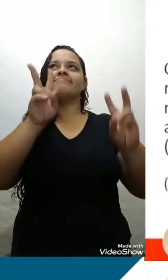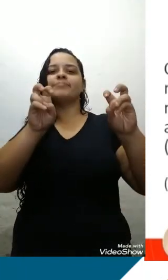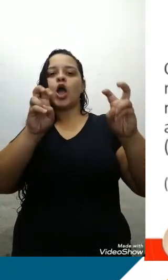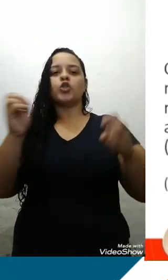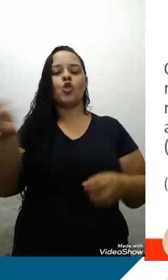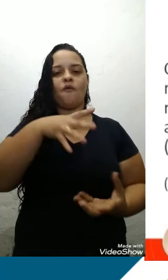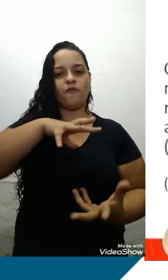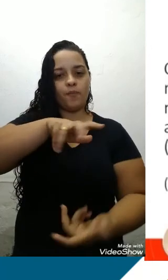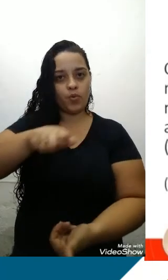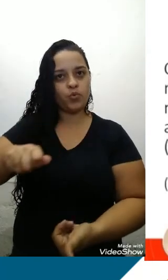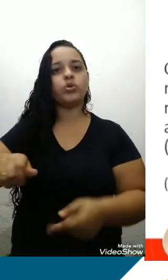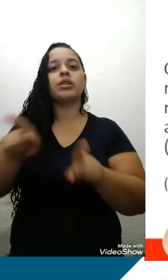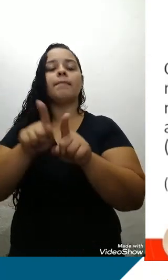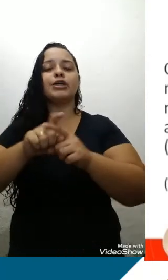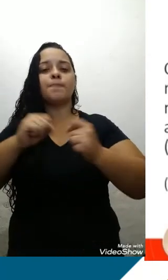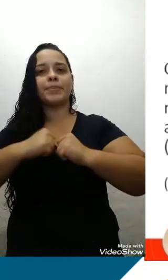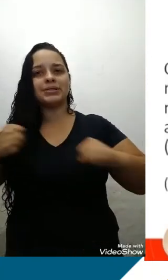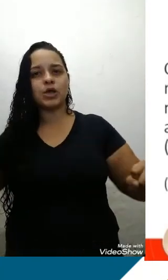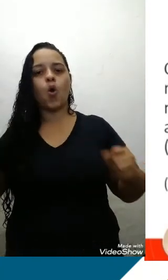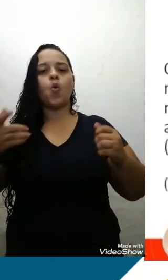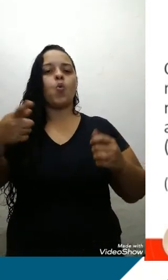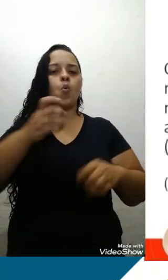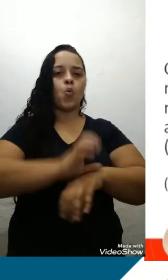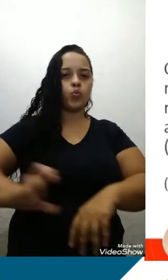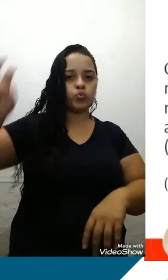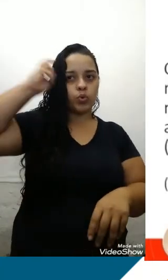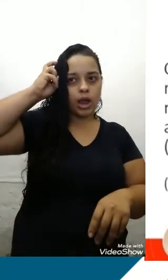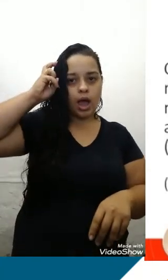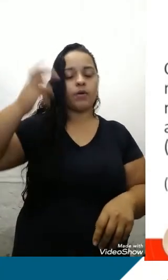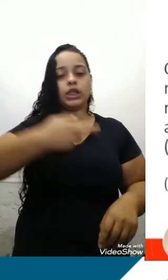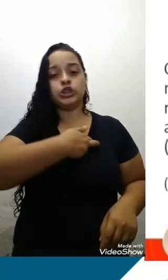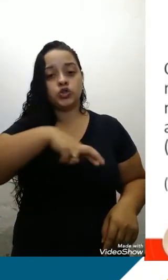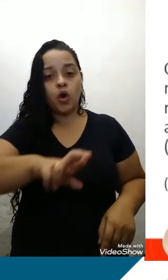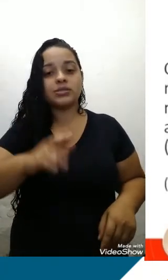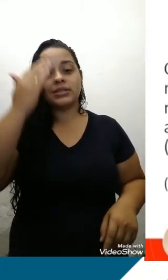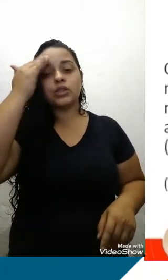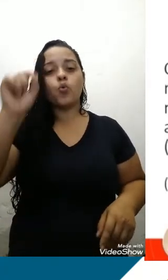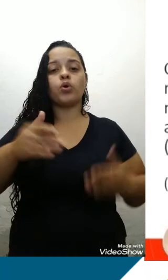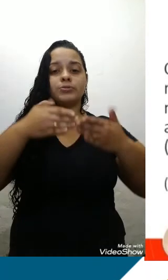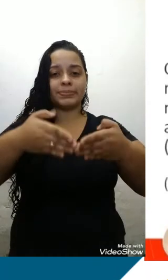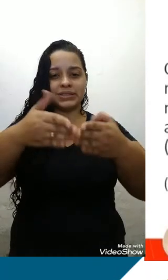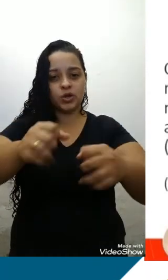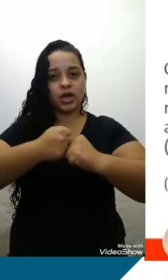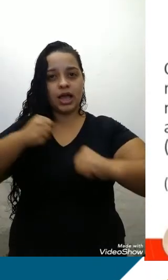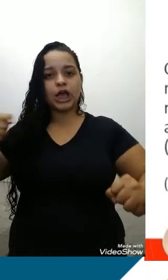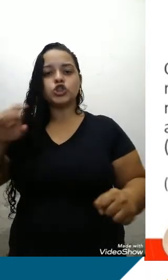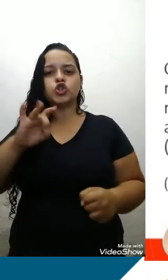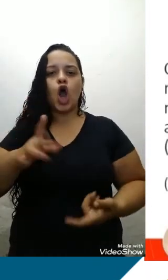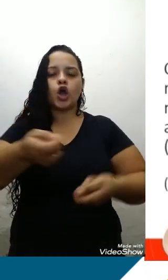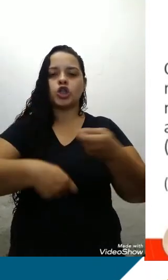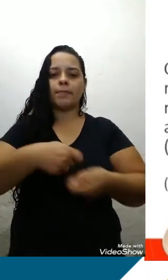essas regiões. E a expansão cultural e religiosa. Entender que a expansão marítima ela não foi apenas um